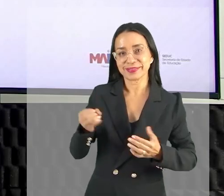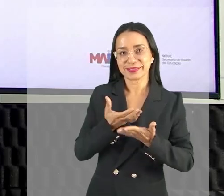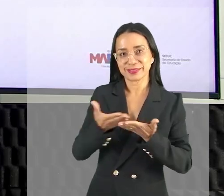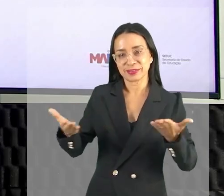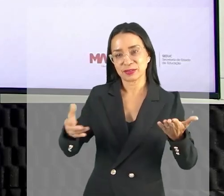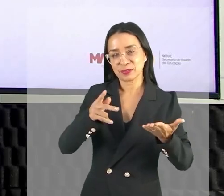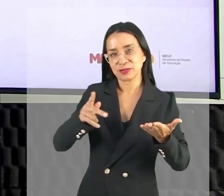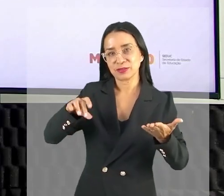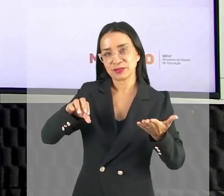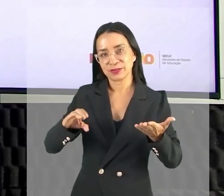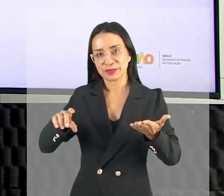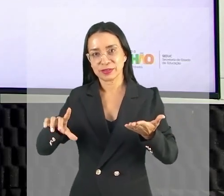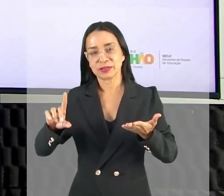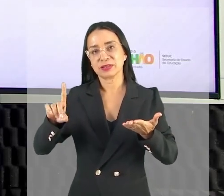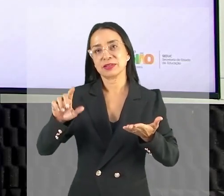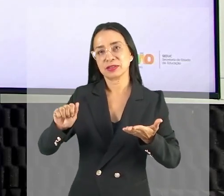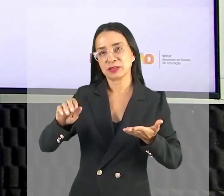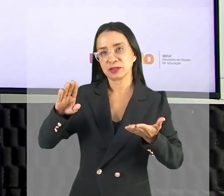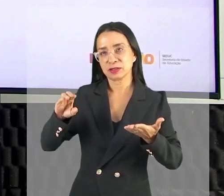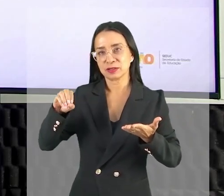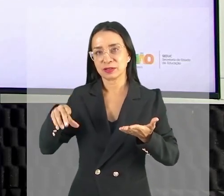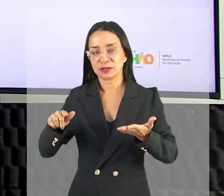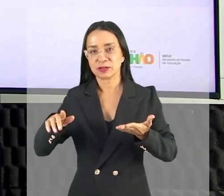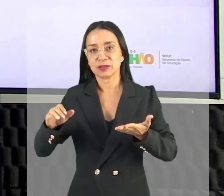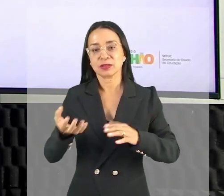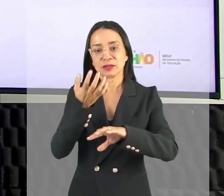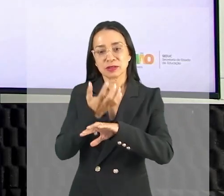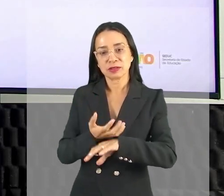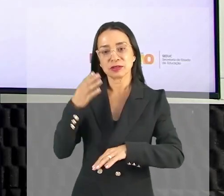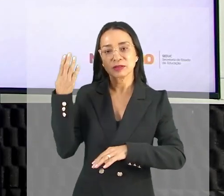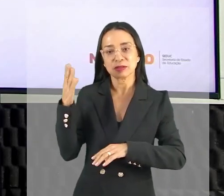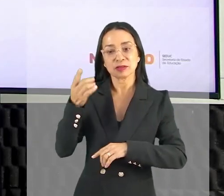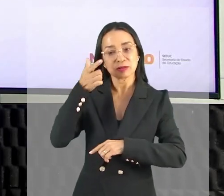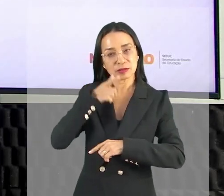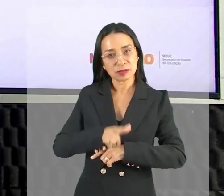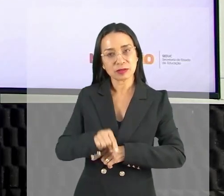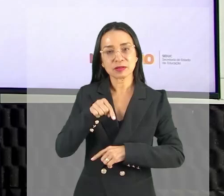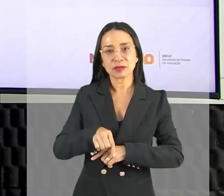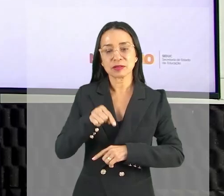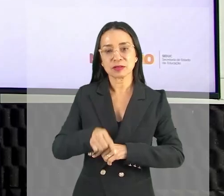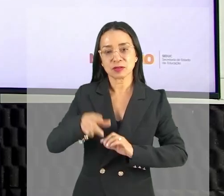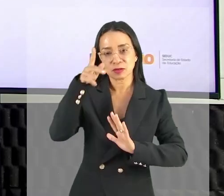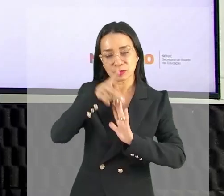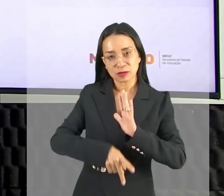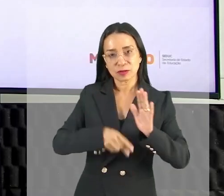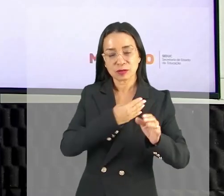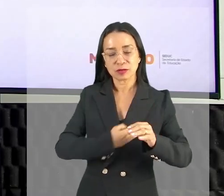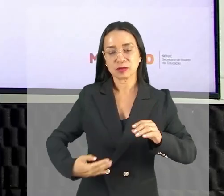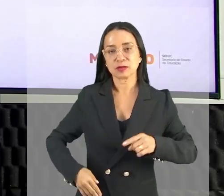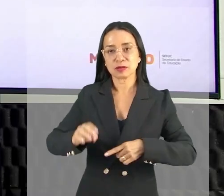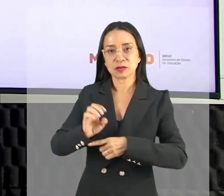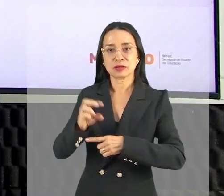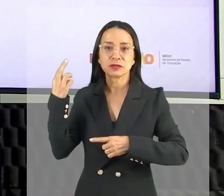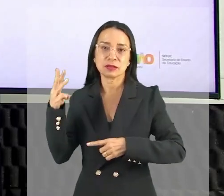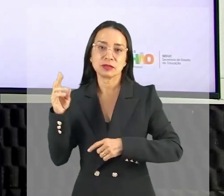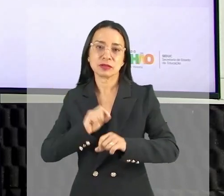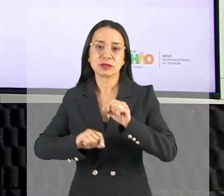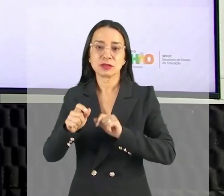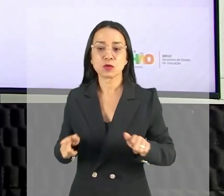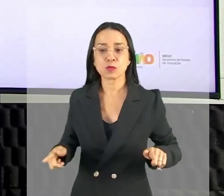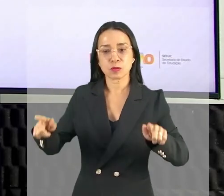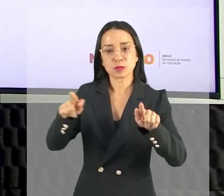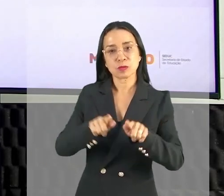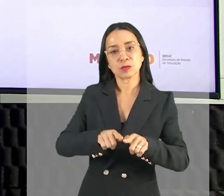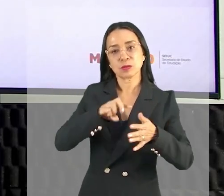pessoal, professora Elida Bogé aqui, professora de Biologia, mais uma vez aqui com vocês, nesse projeto do Governo do Estado do Maranhão, por meio